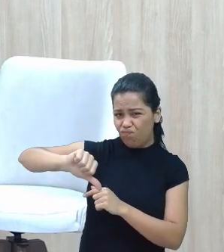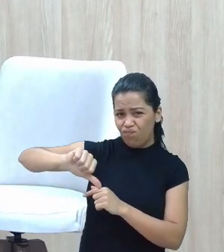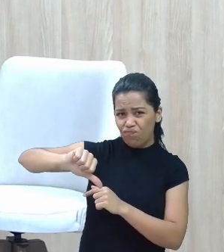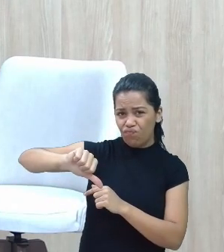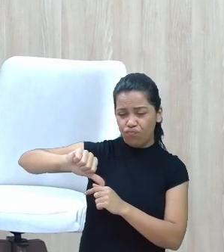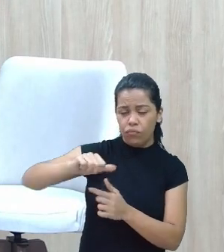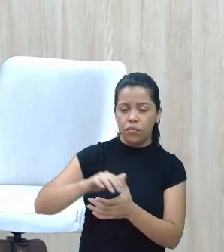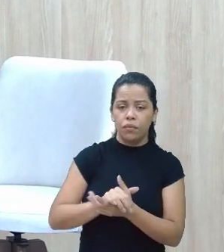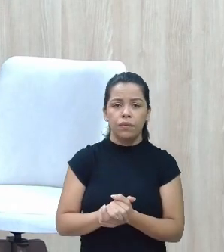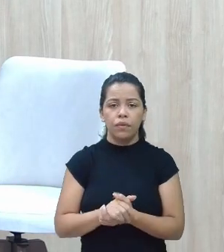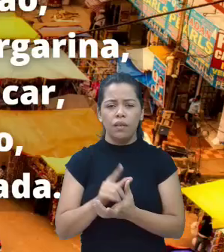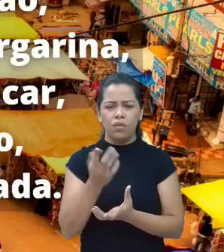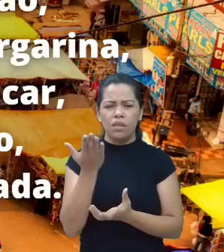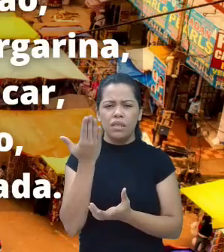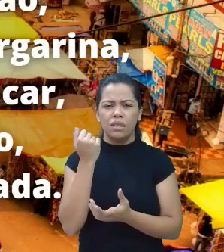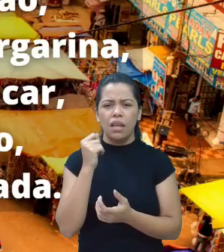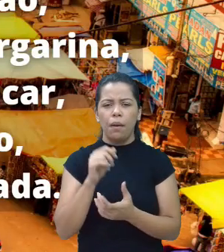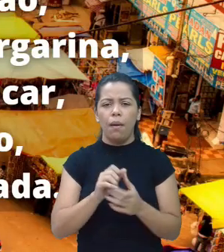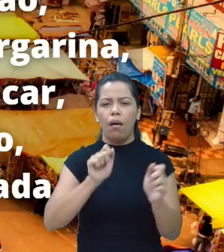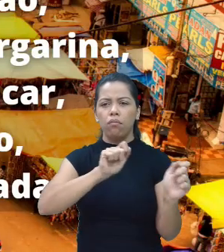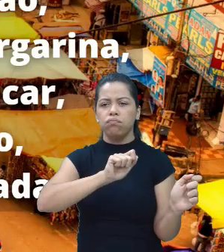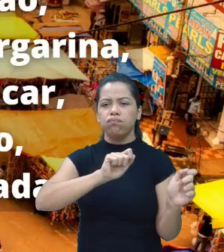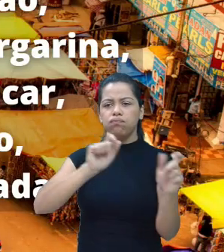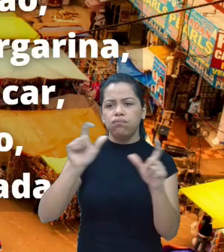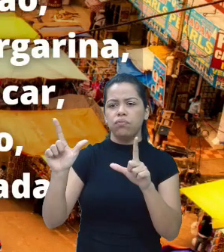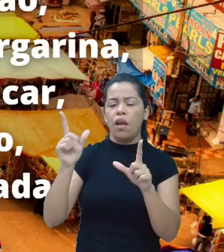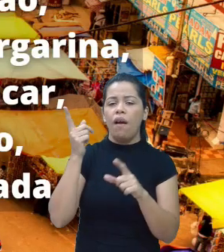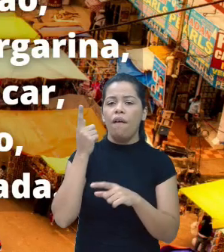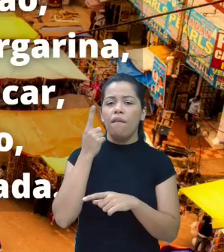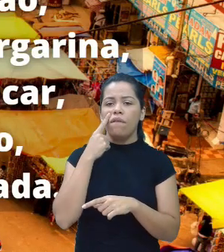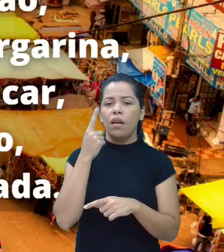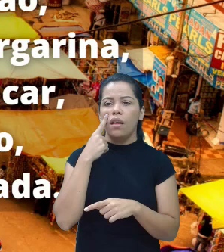aqui esse slide com todo carinho, veja aí.